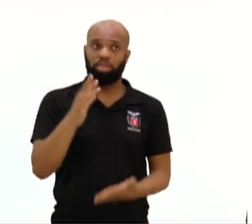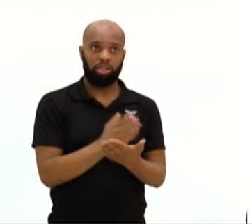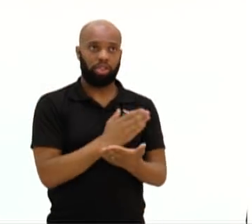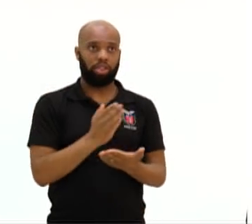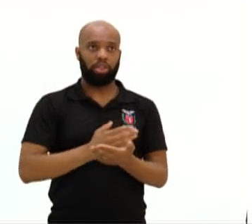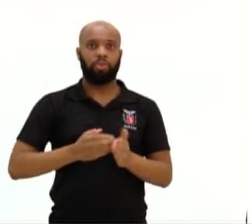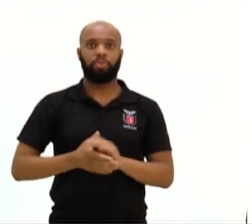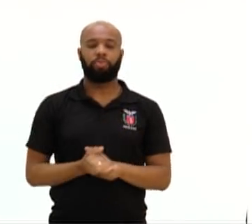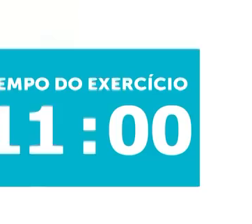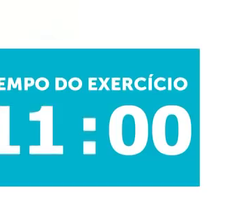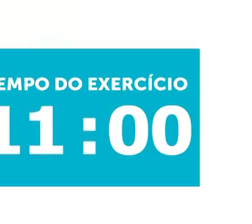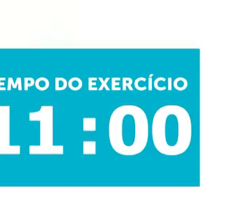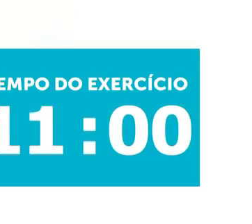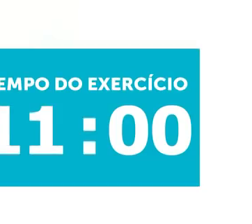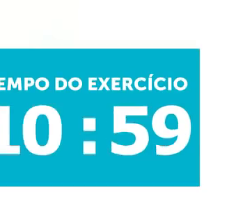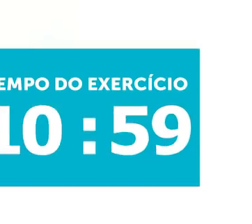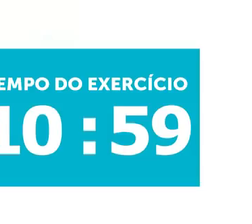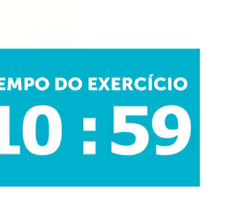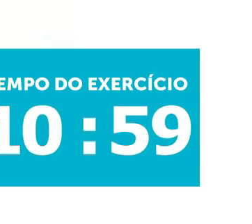vocês.